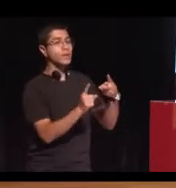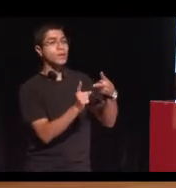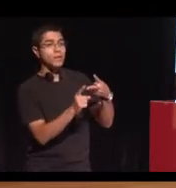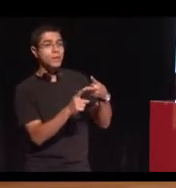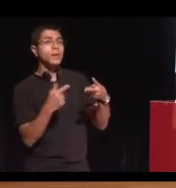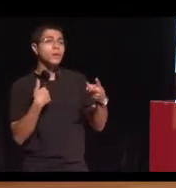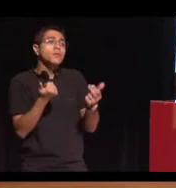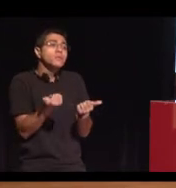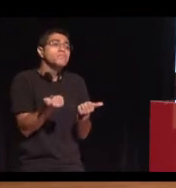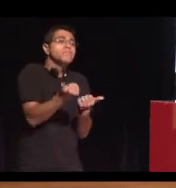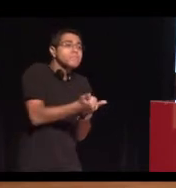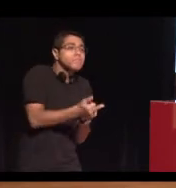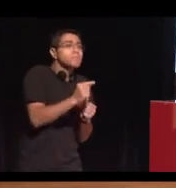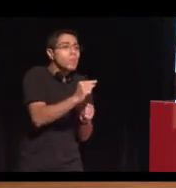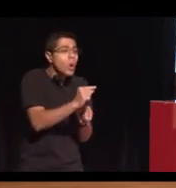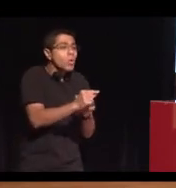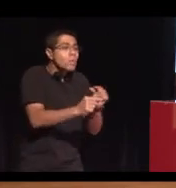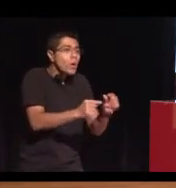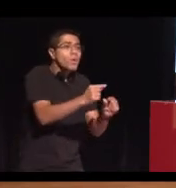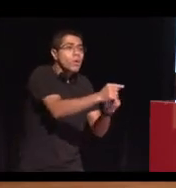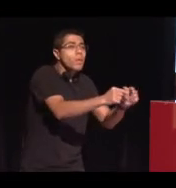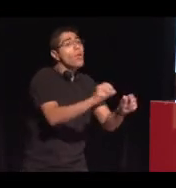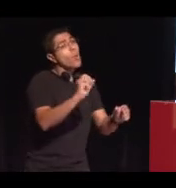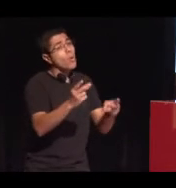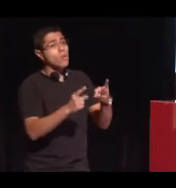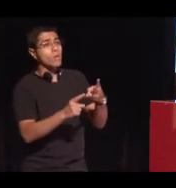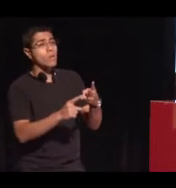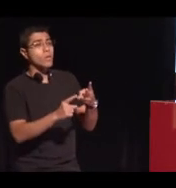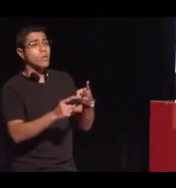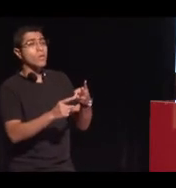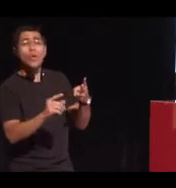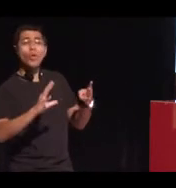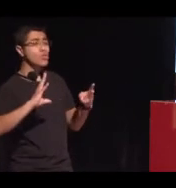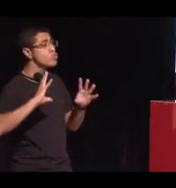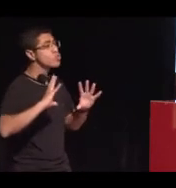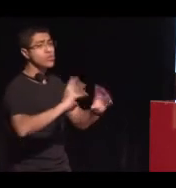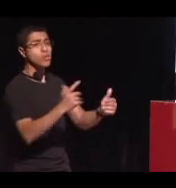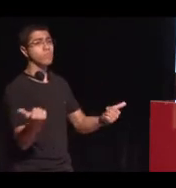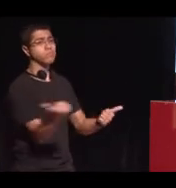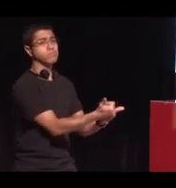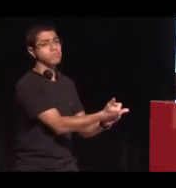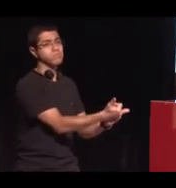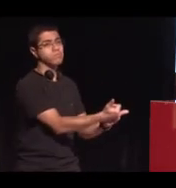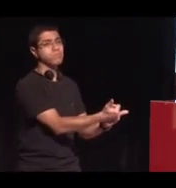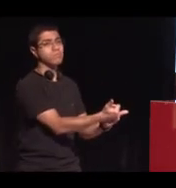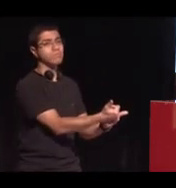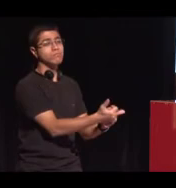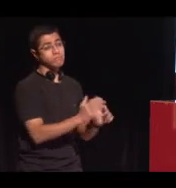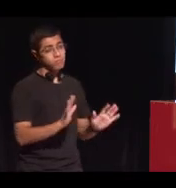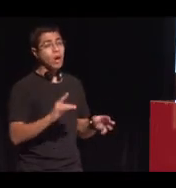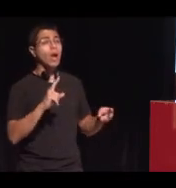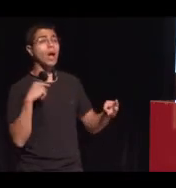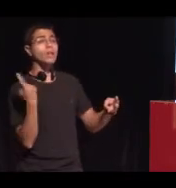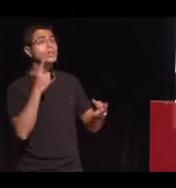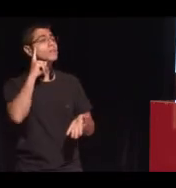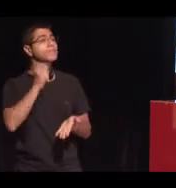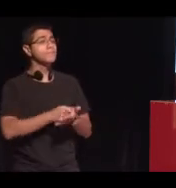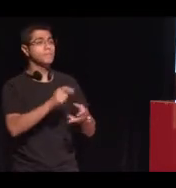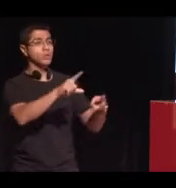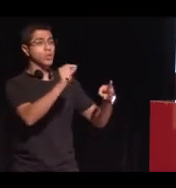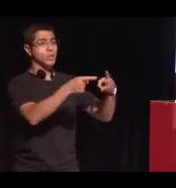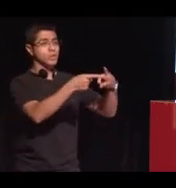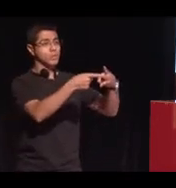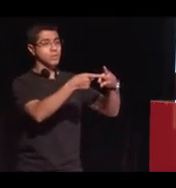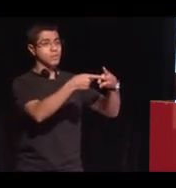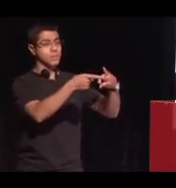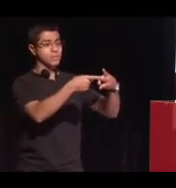ele inteiro, né, fazer uma substituição total. A gente optou pela substituição gradual pelos pontos que a gente já